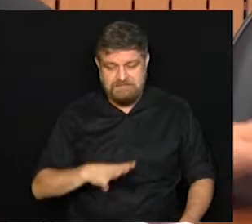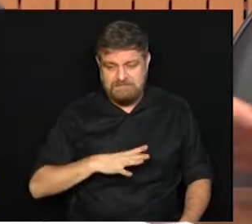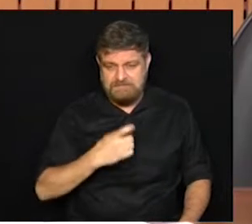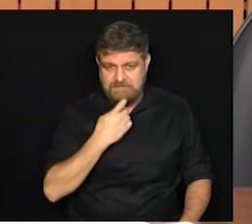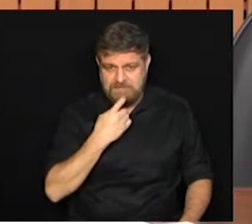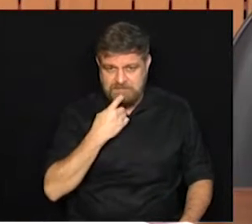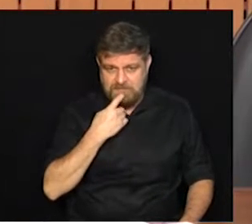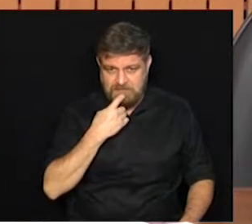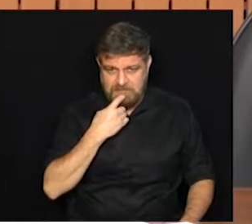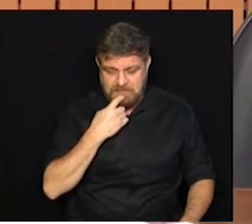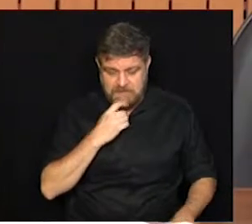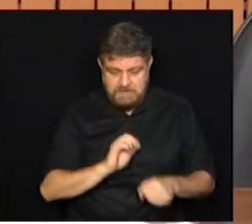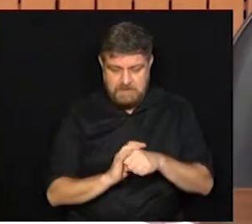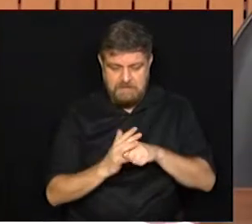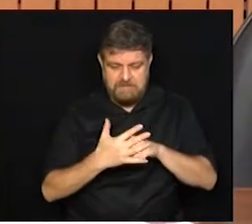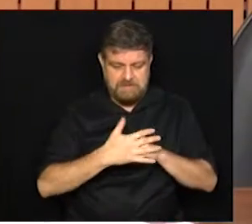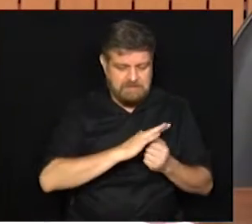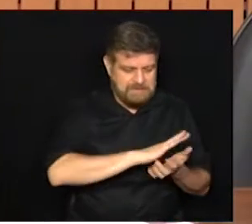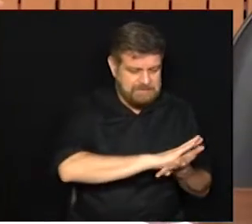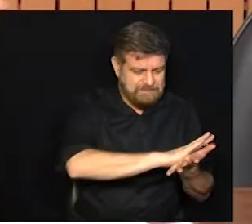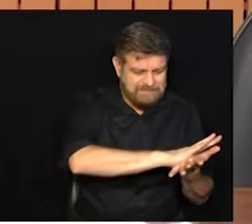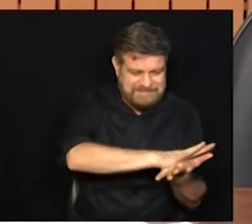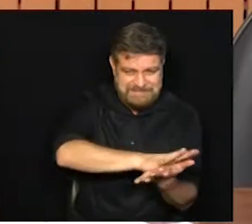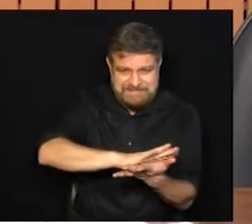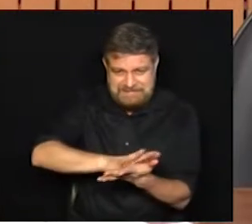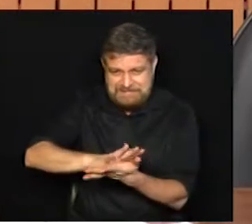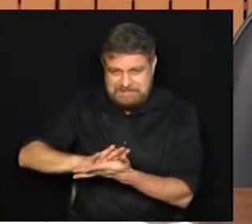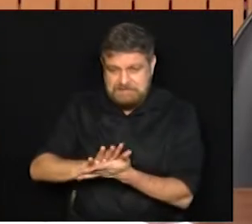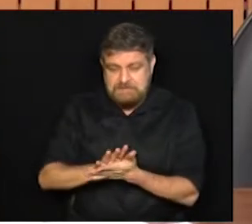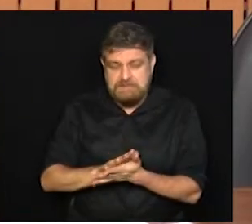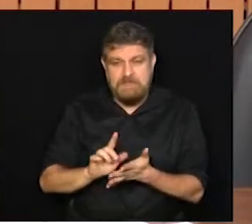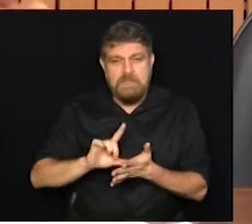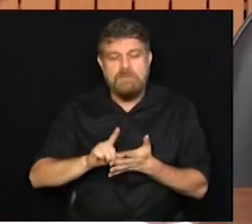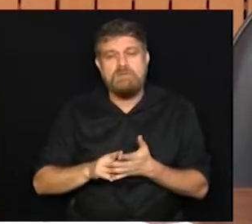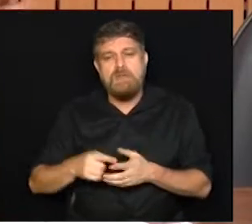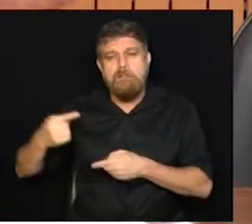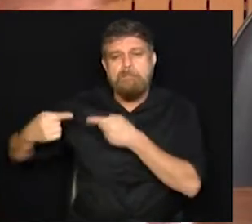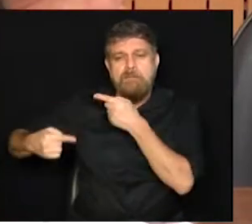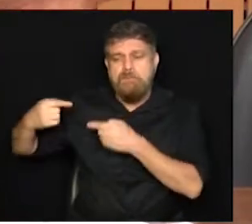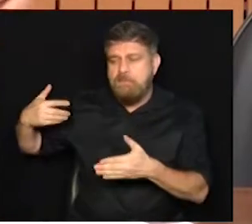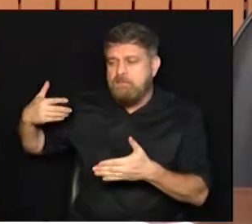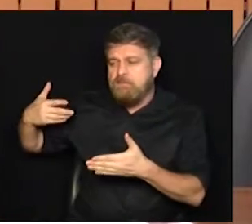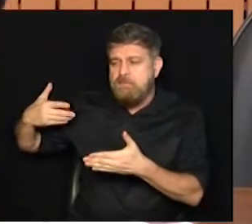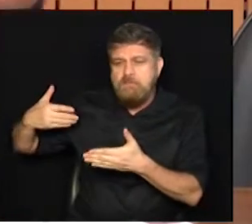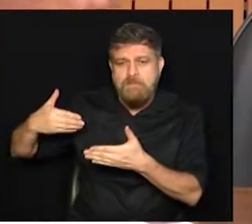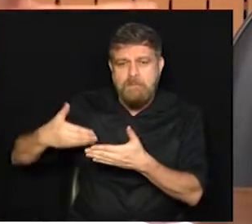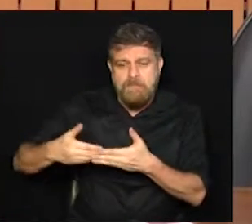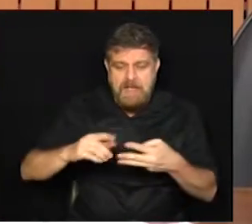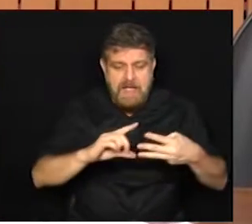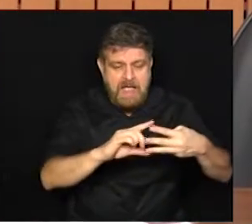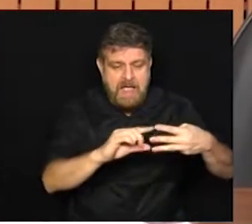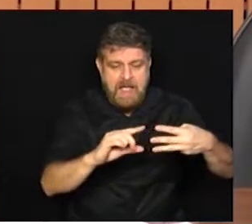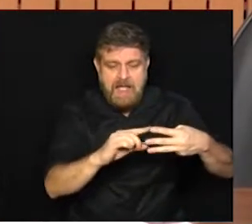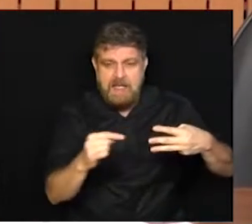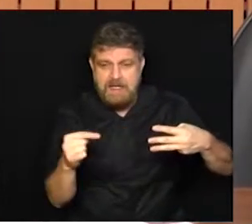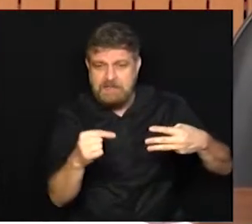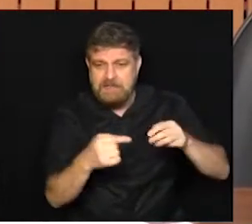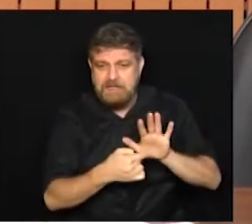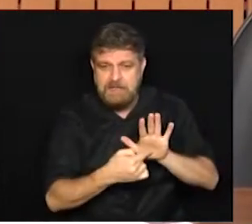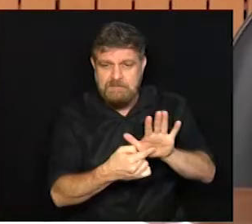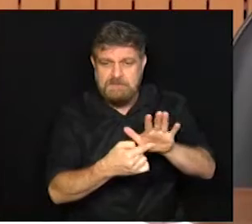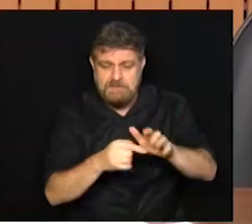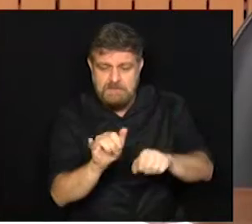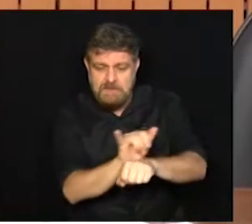no município, e ao longo da exposição esse tema acabou sendo abordado e a INDEC sinalizou algumas ações